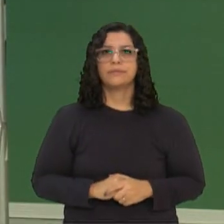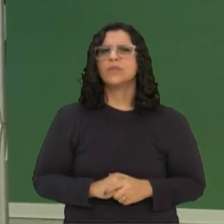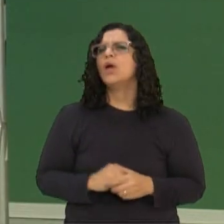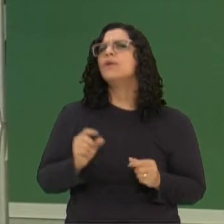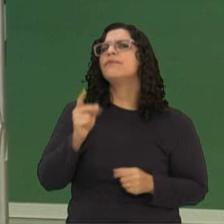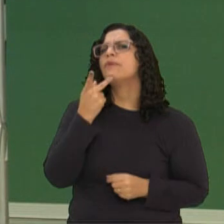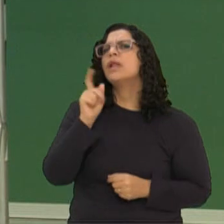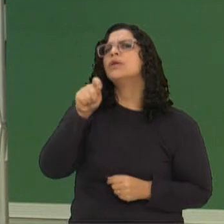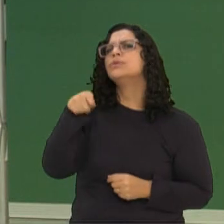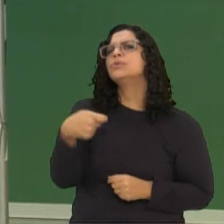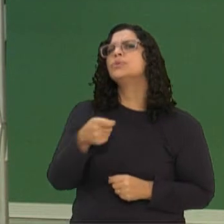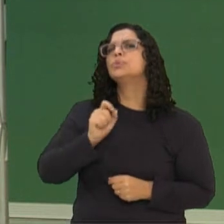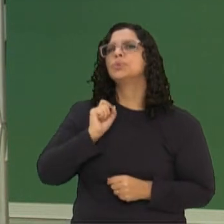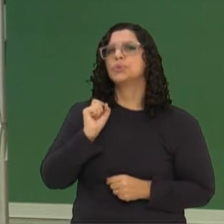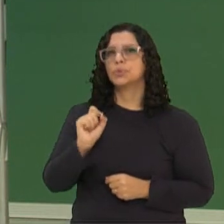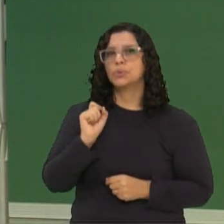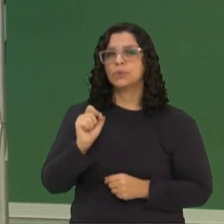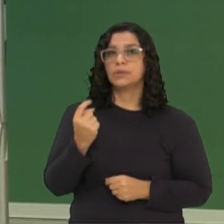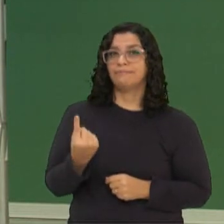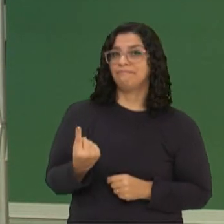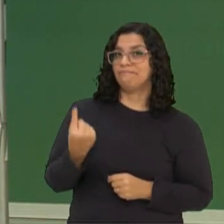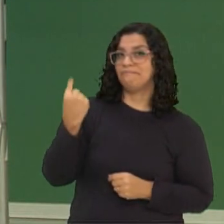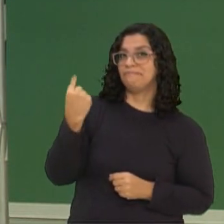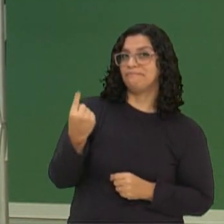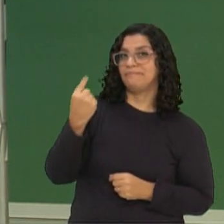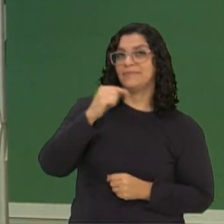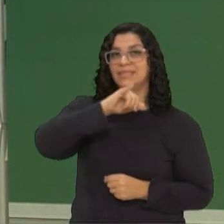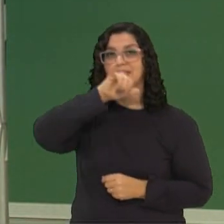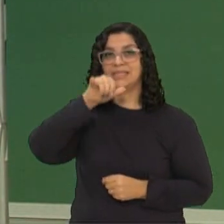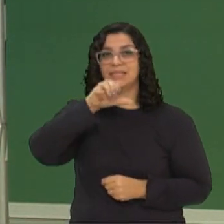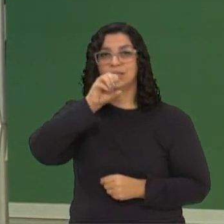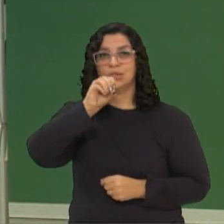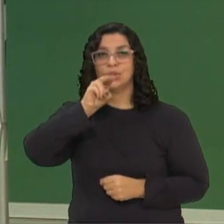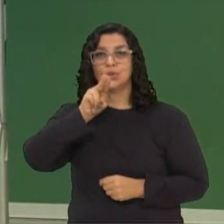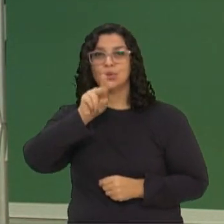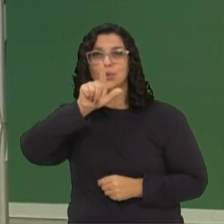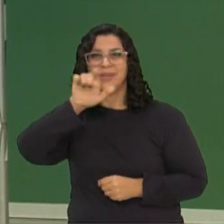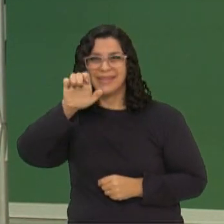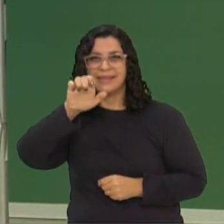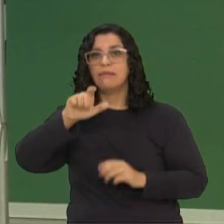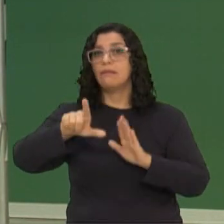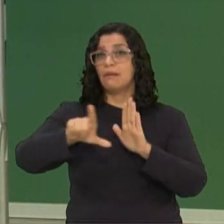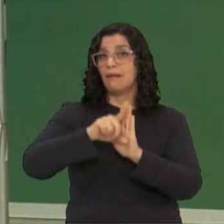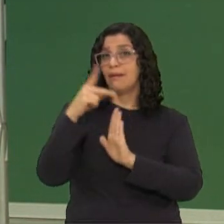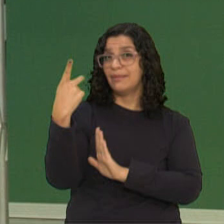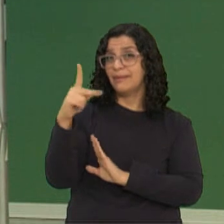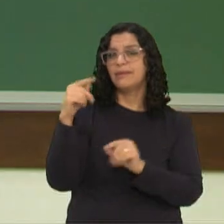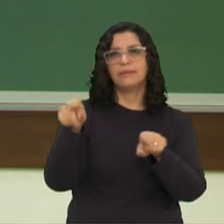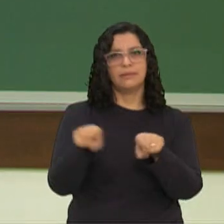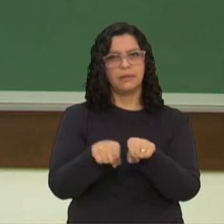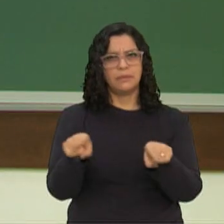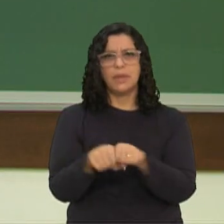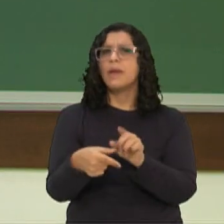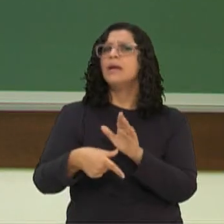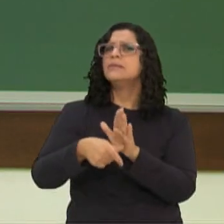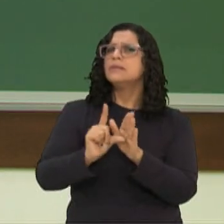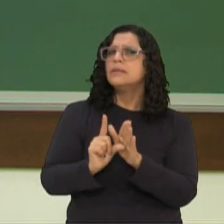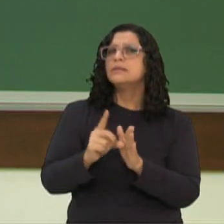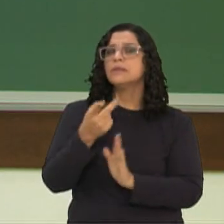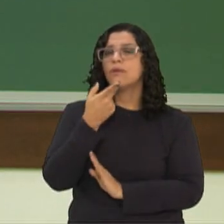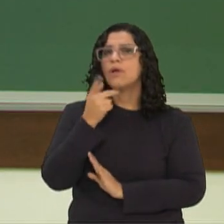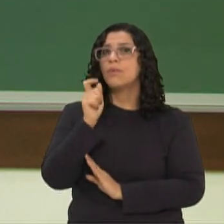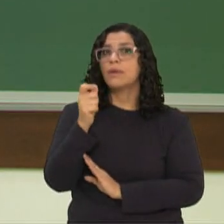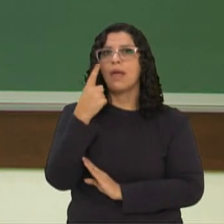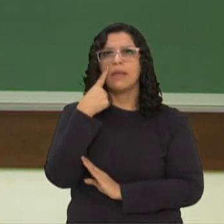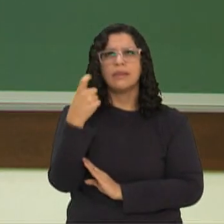Nós vamos falar aqui um pouco do efeito Joule e da lei de Joule. Antes da gente falar,